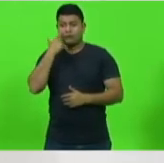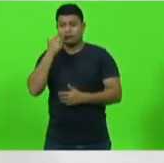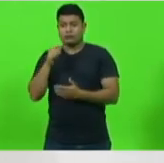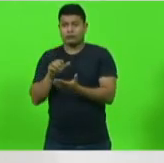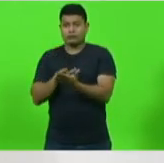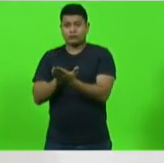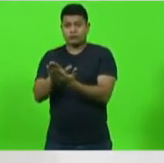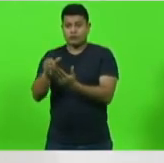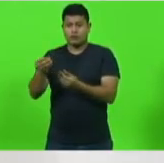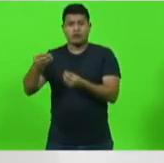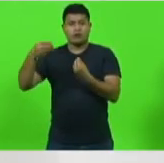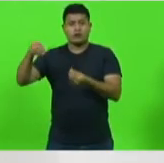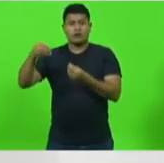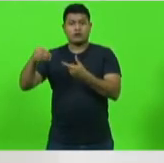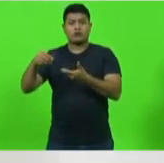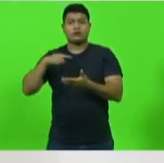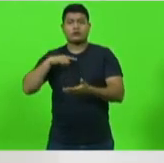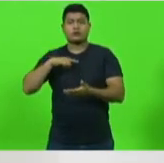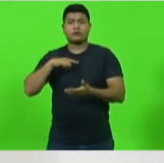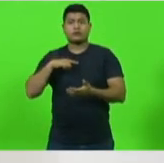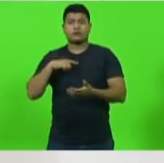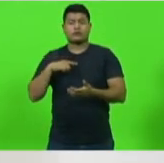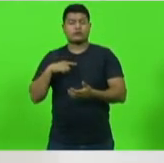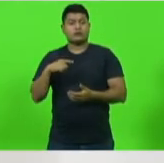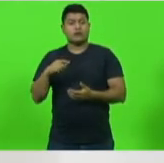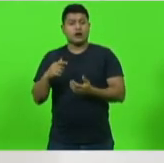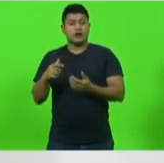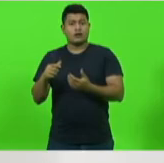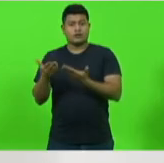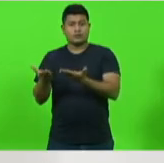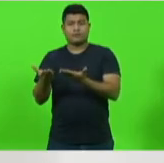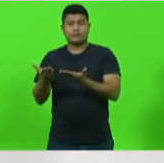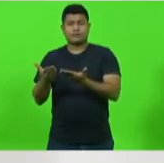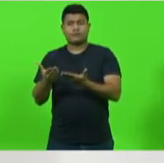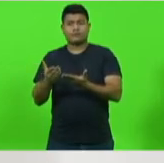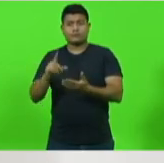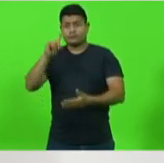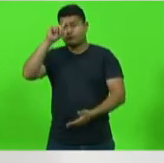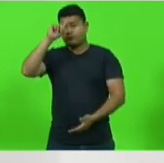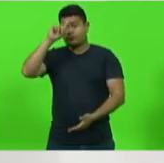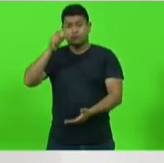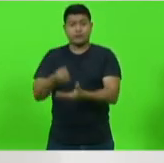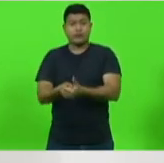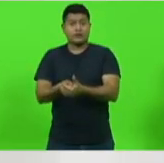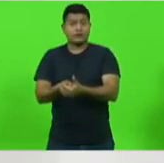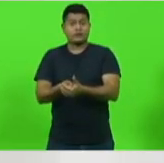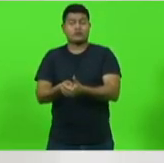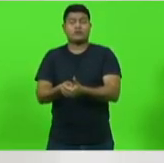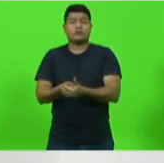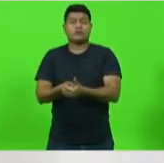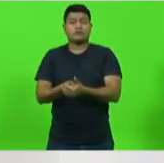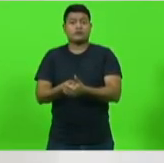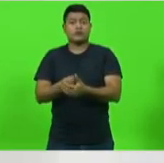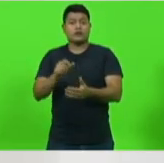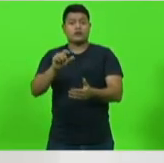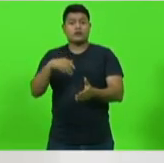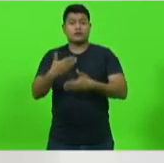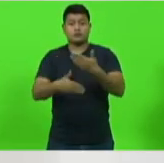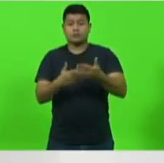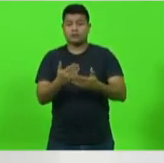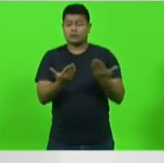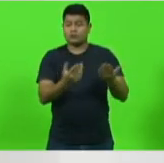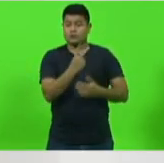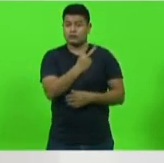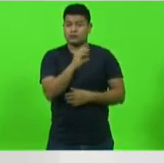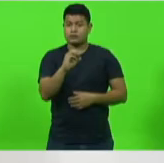líder, três agravos de instrumento que vieram, que são posteriores à lei de 2003 que o senhor